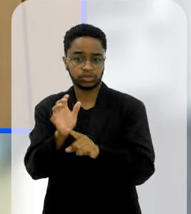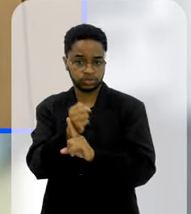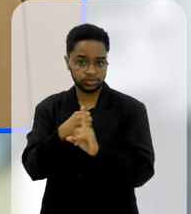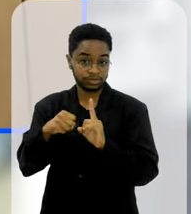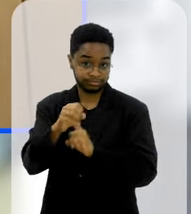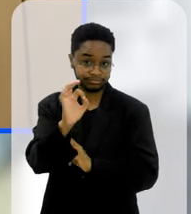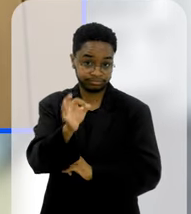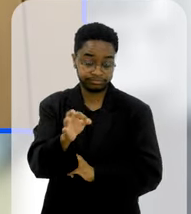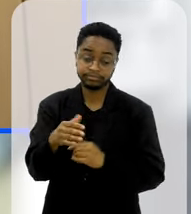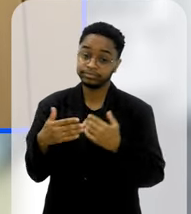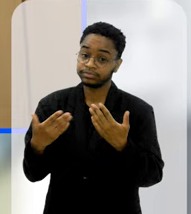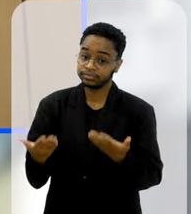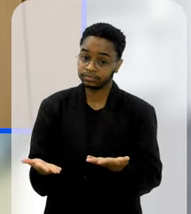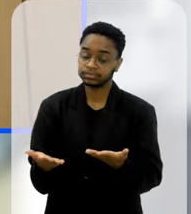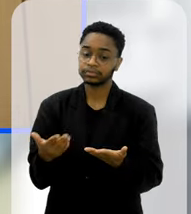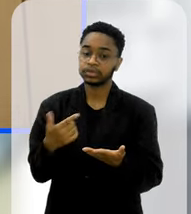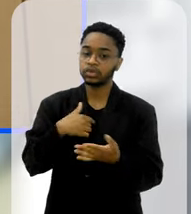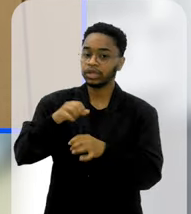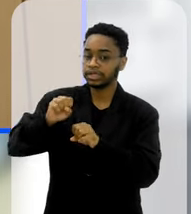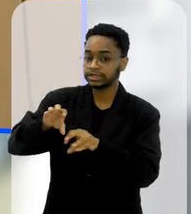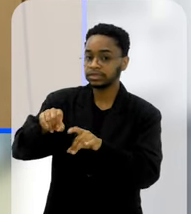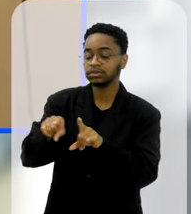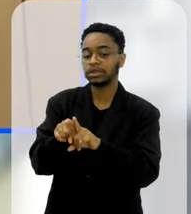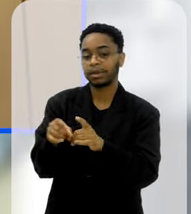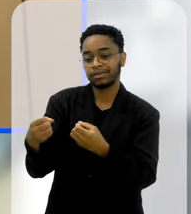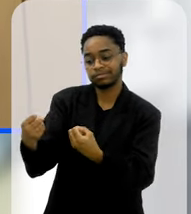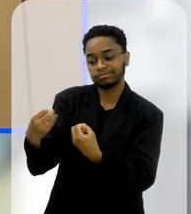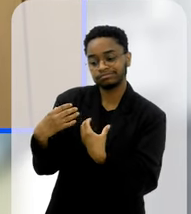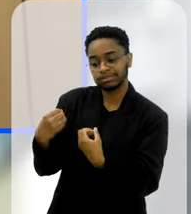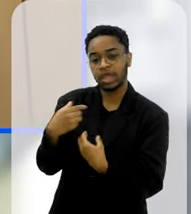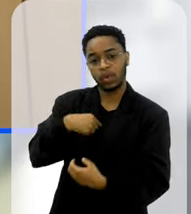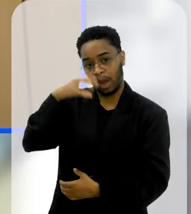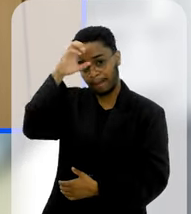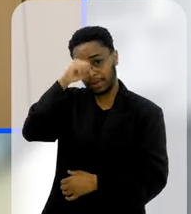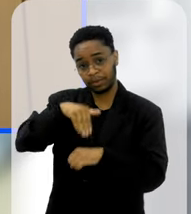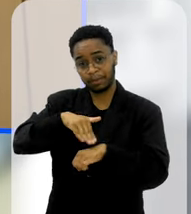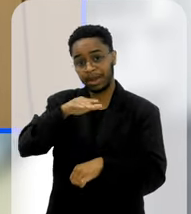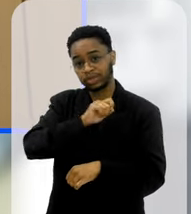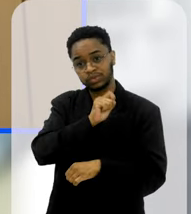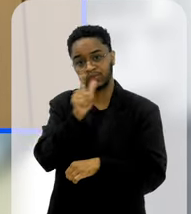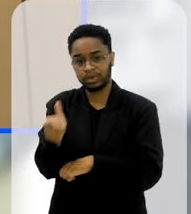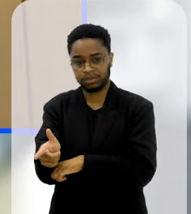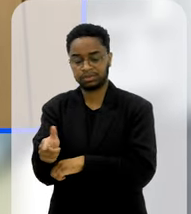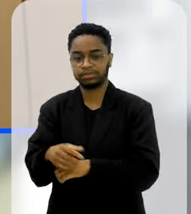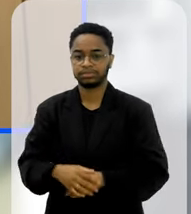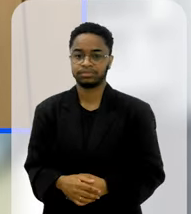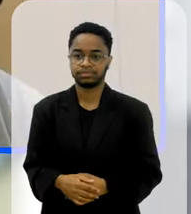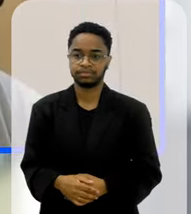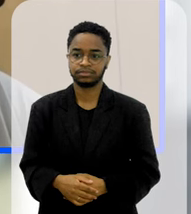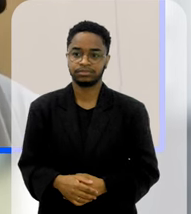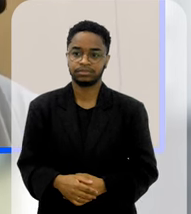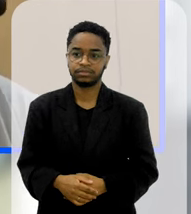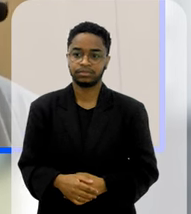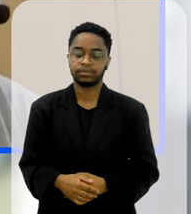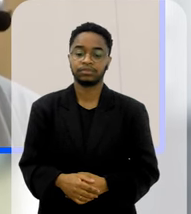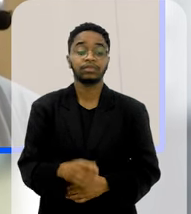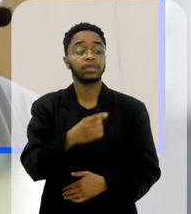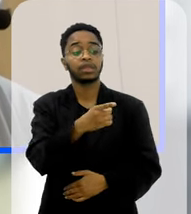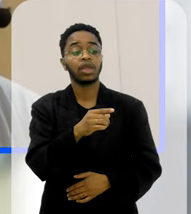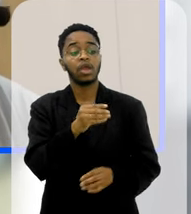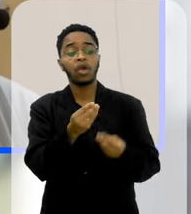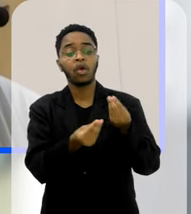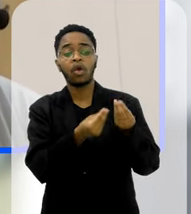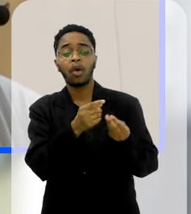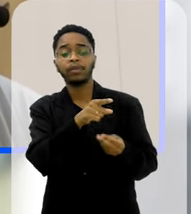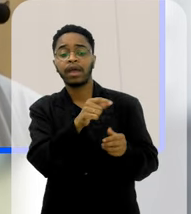muito a contribuir com a sociedade, não é mesmo? Então, eu ensino e aprendo muito mais com eles do que eles comigo. Tudo bom.